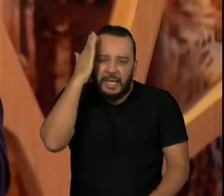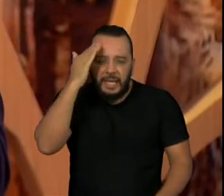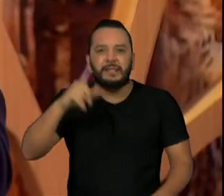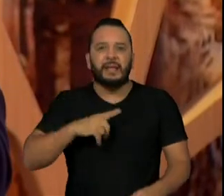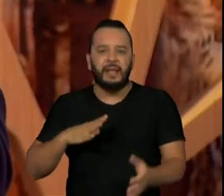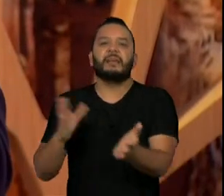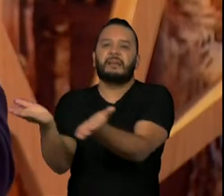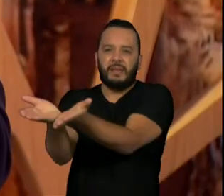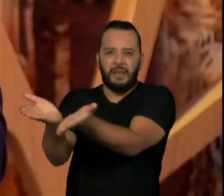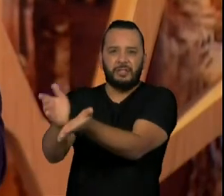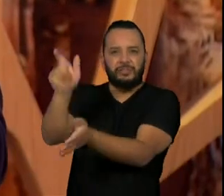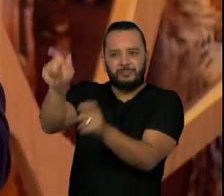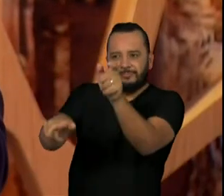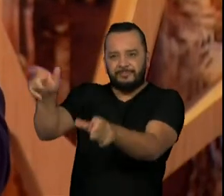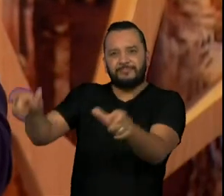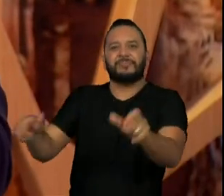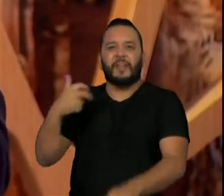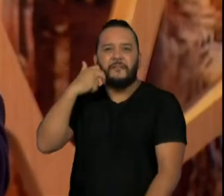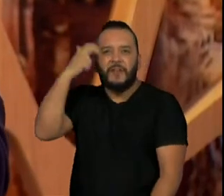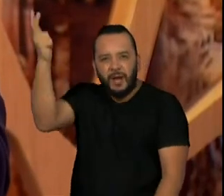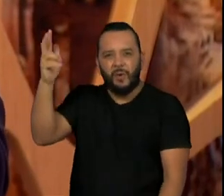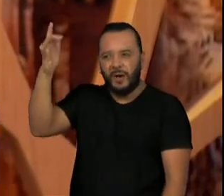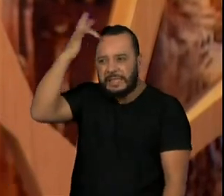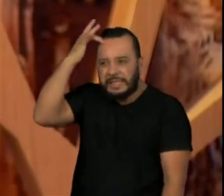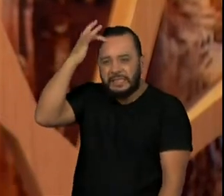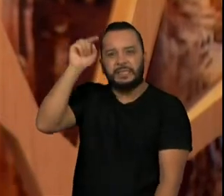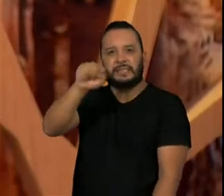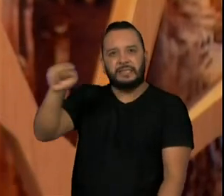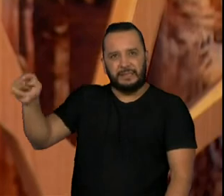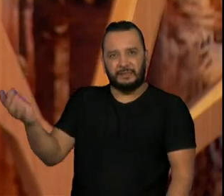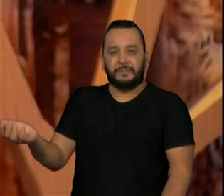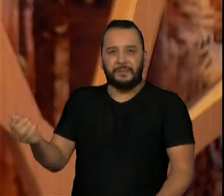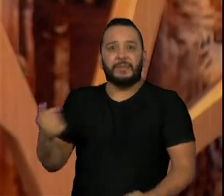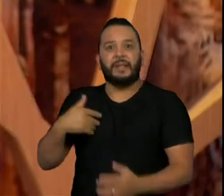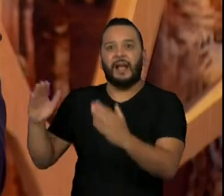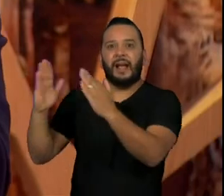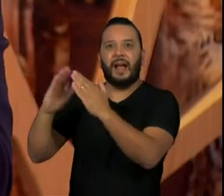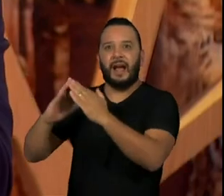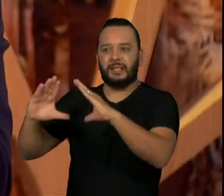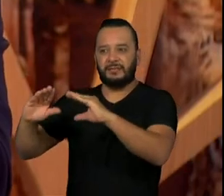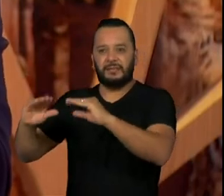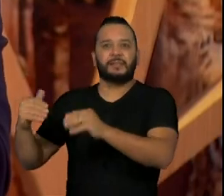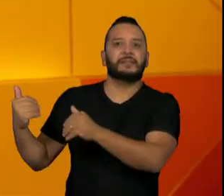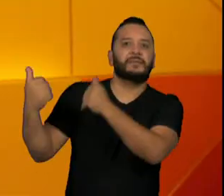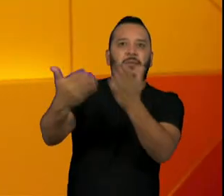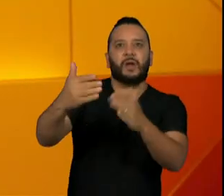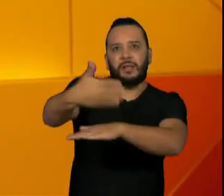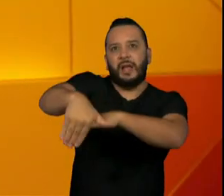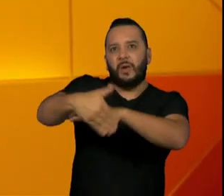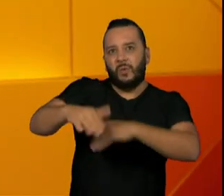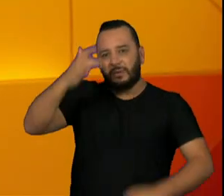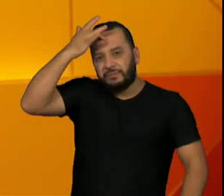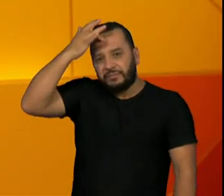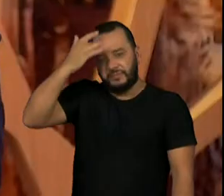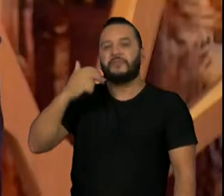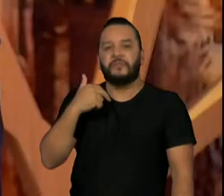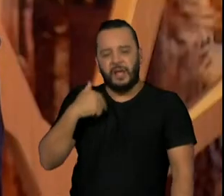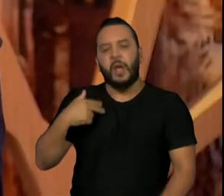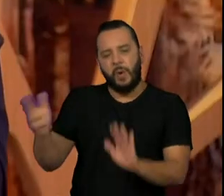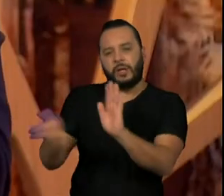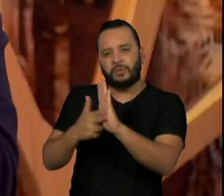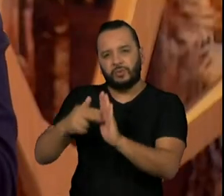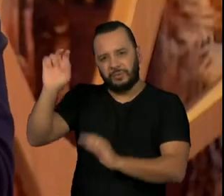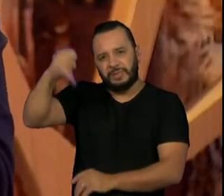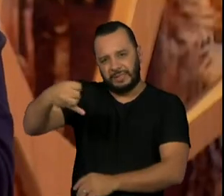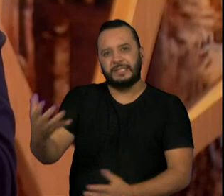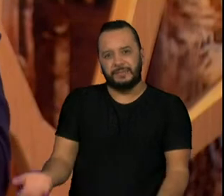muitos evangélicos que dão vergonha, são como pantufa. Dentro de casa é confortável, na rua dá vergonha de usar. Eu admito isso. E admito